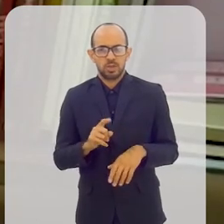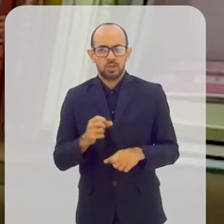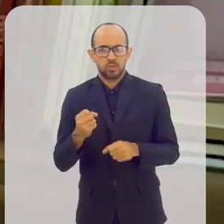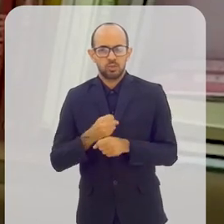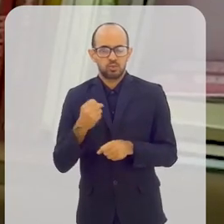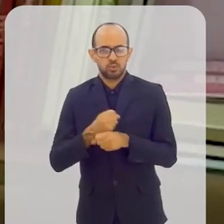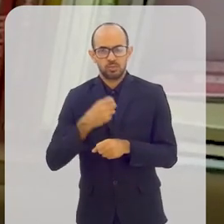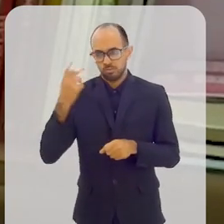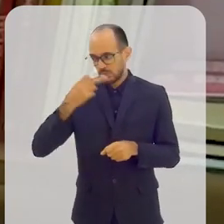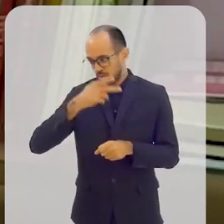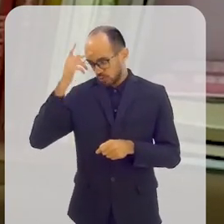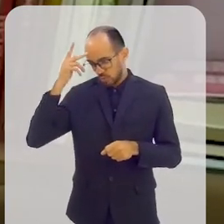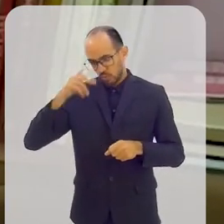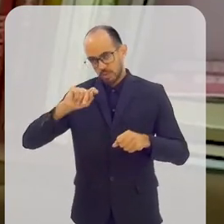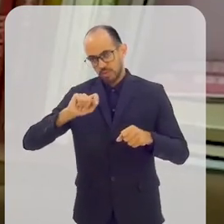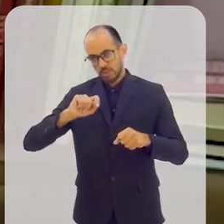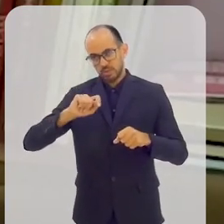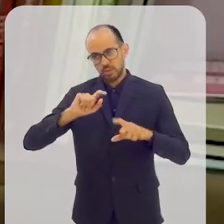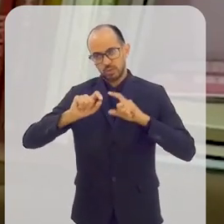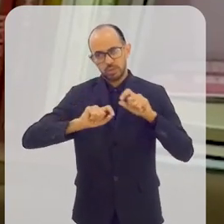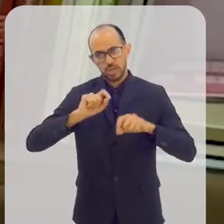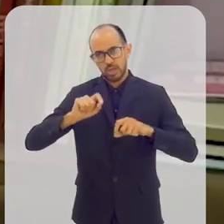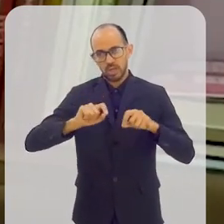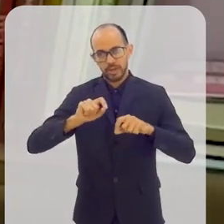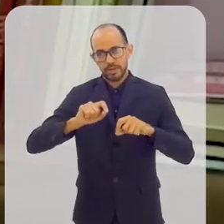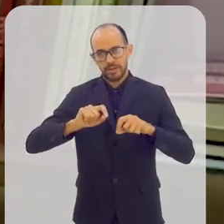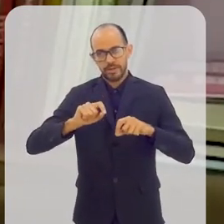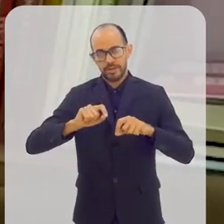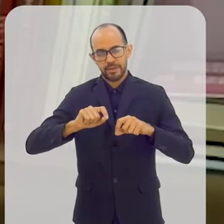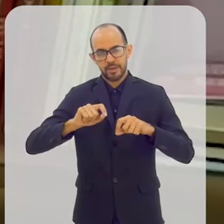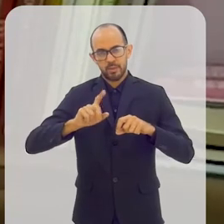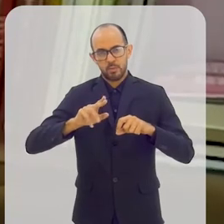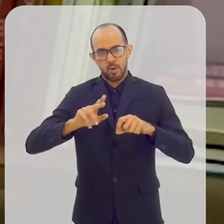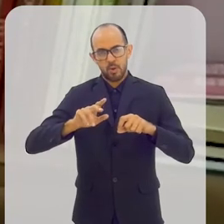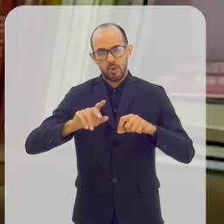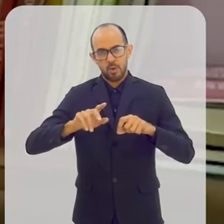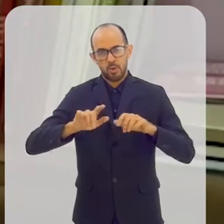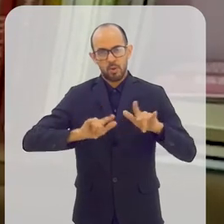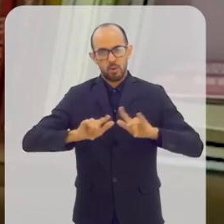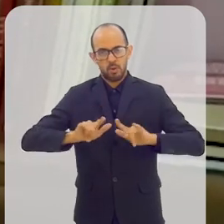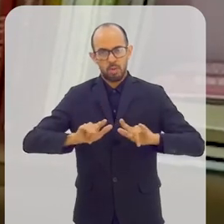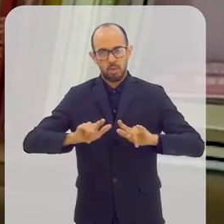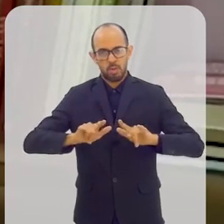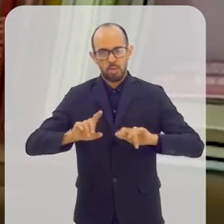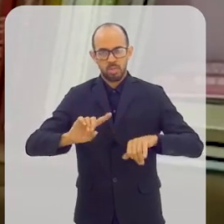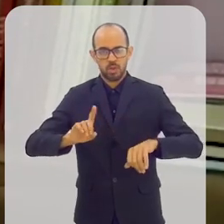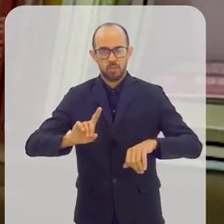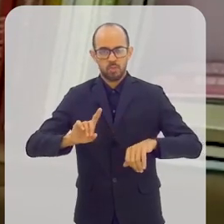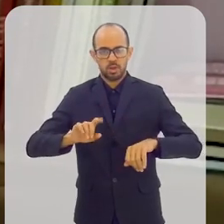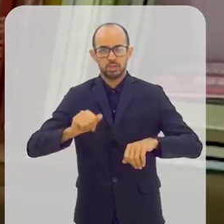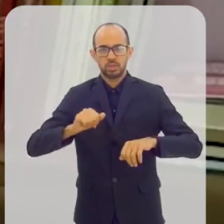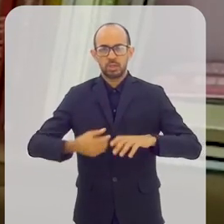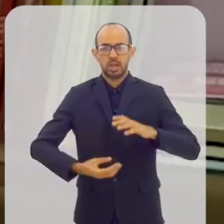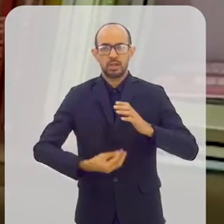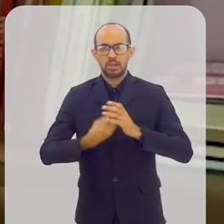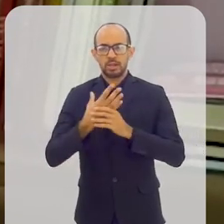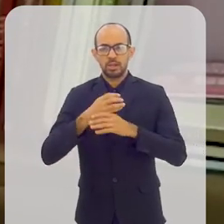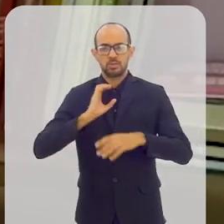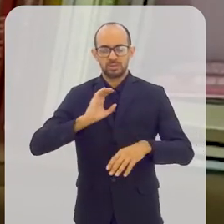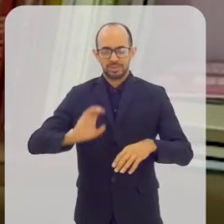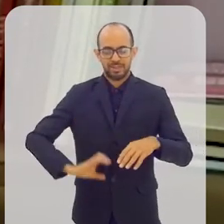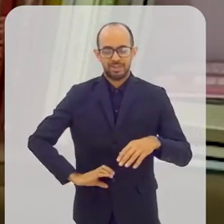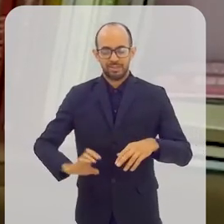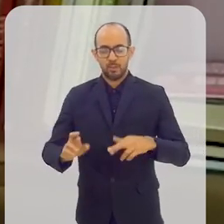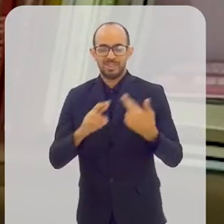não está construindo pessoas que reciclam. Nós não estamos construindo pessoas, jovens verdes, não. A gente está construindo